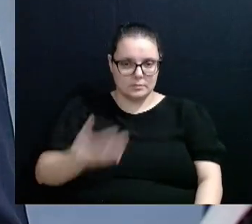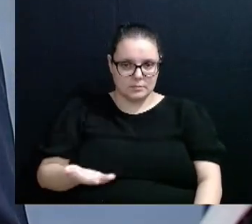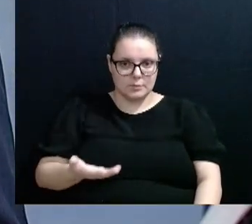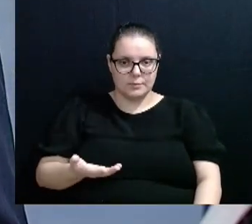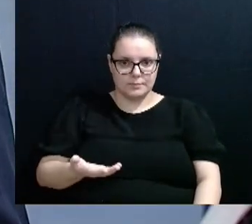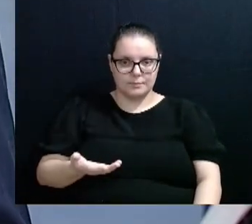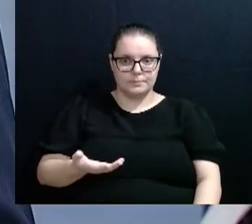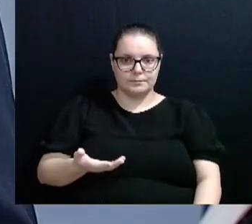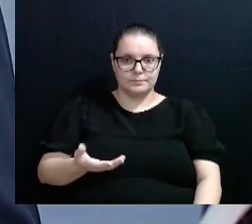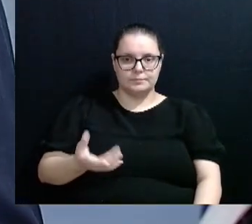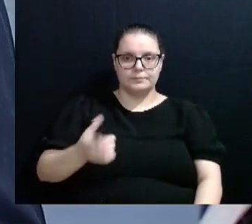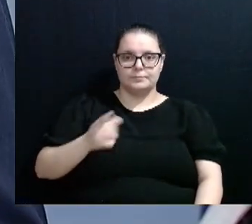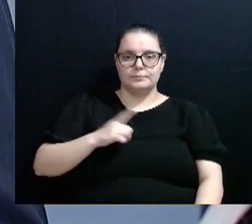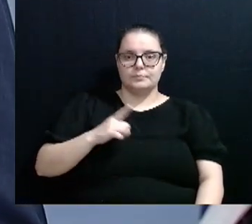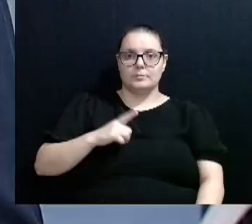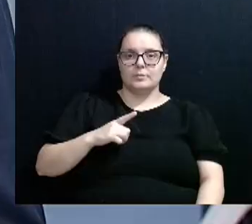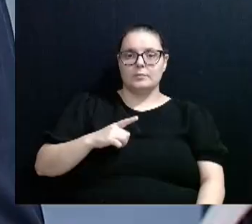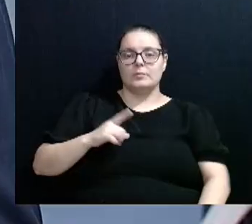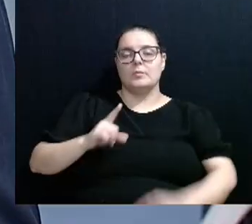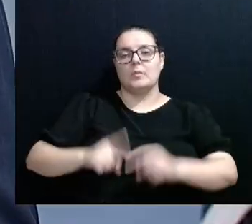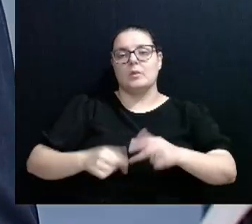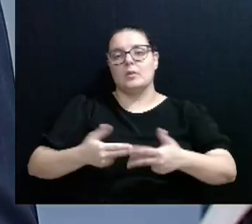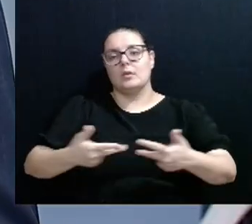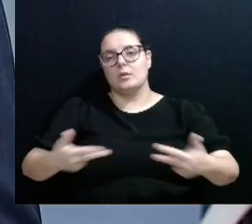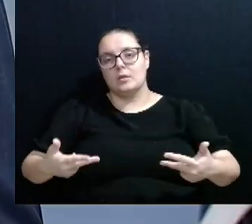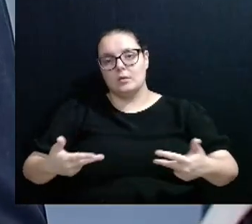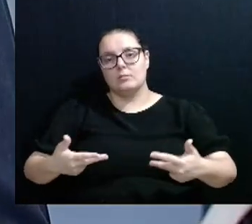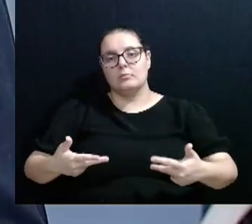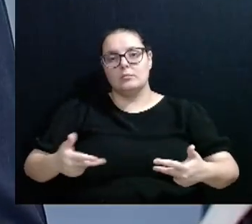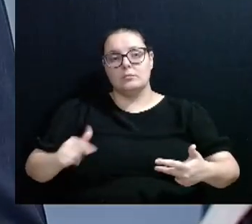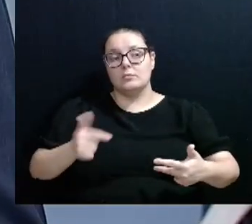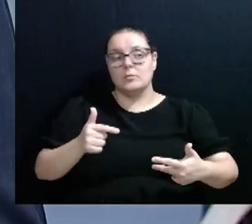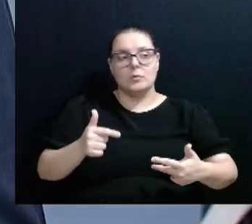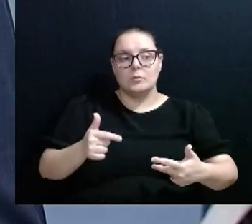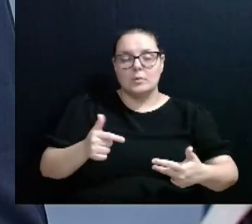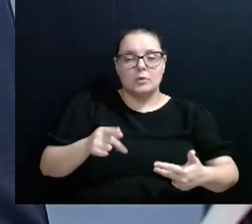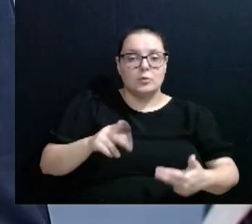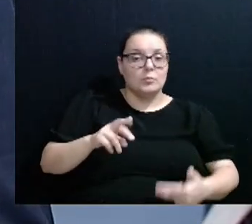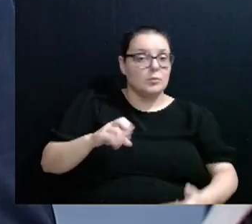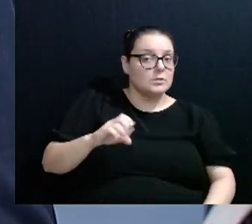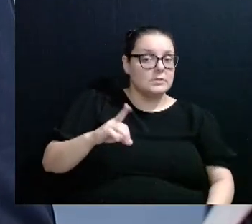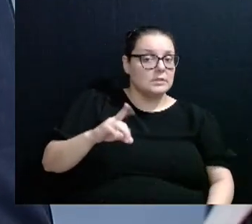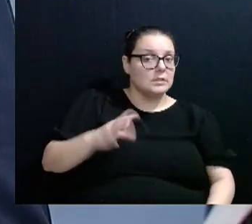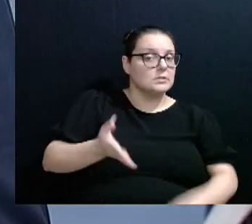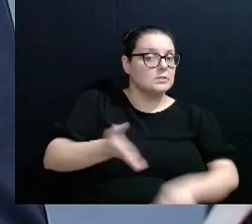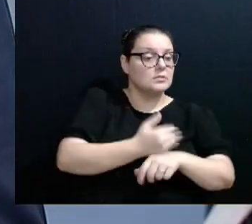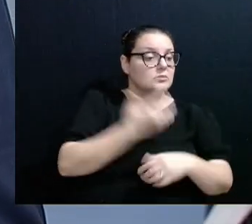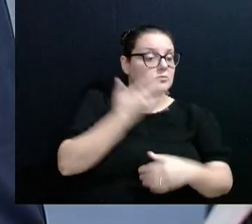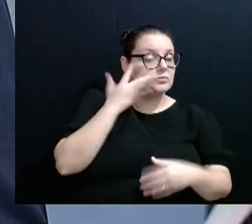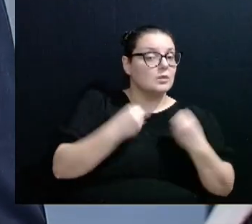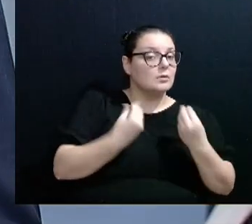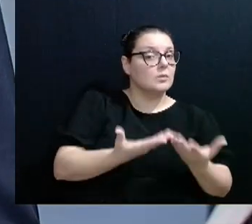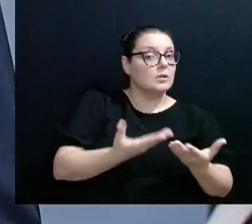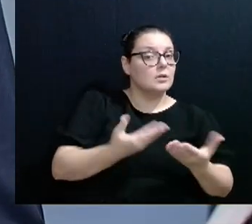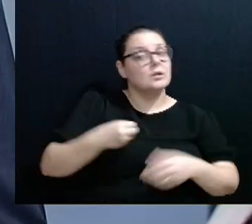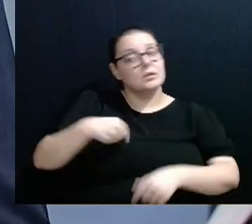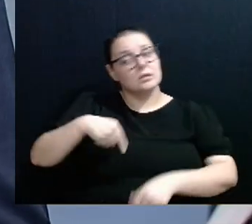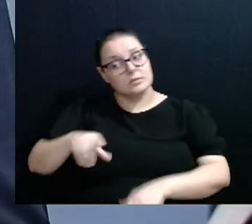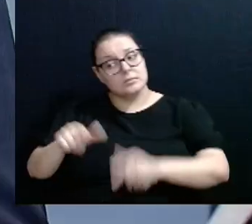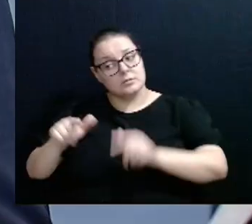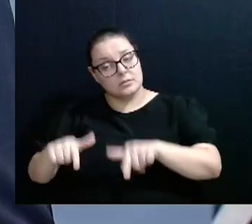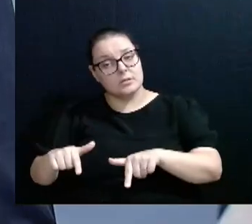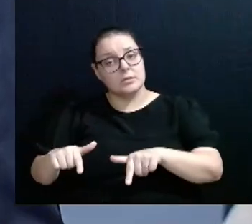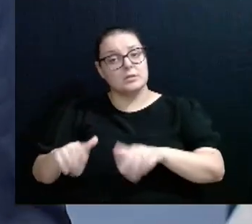tem muita mercadoria sem procedência que os jovens estão levando nessas casas de moeda e